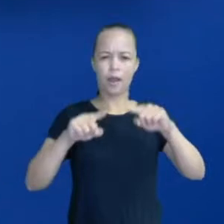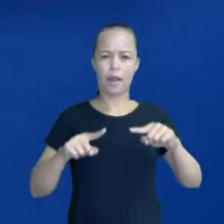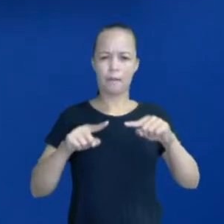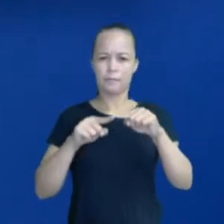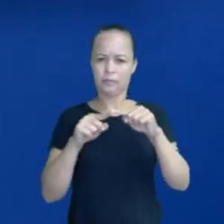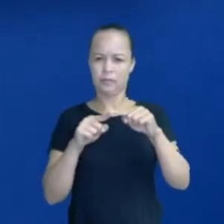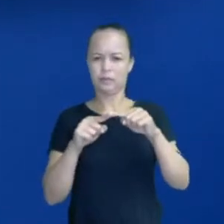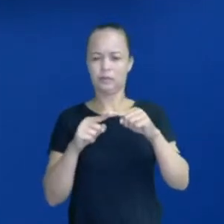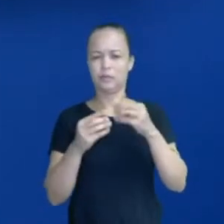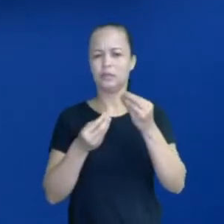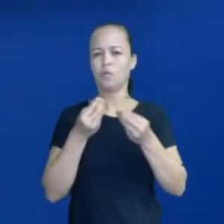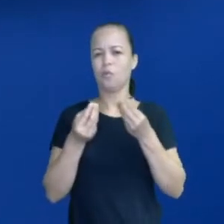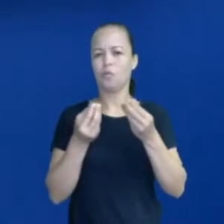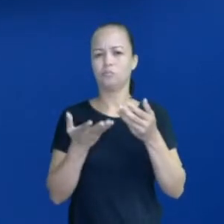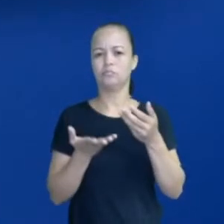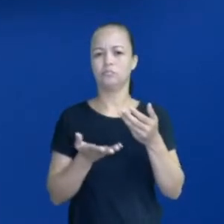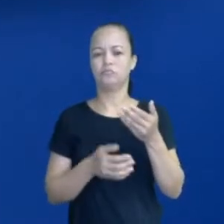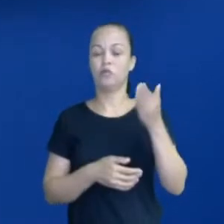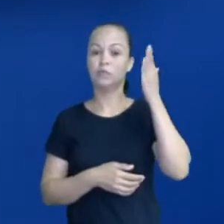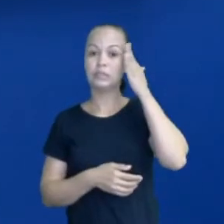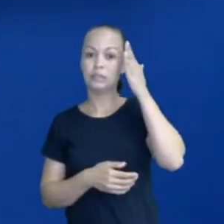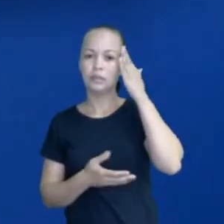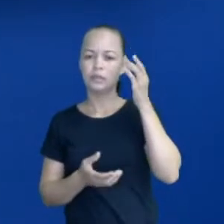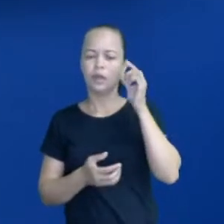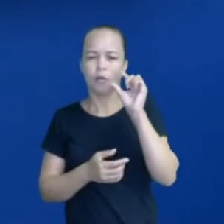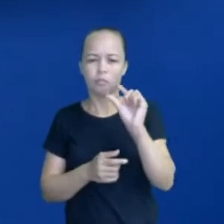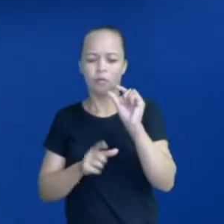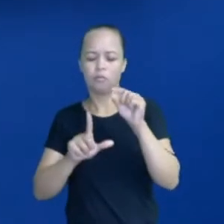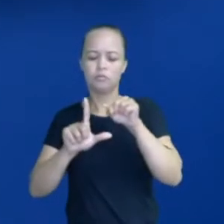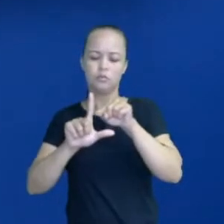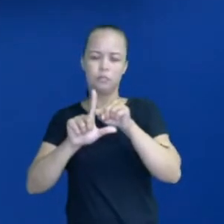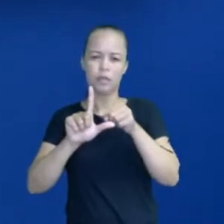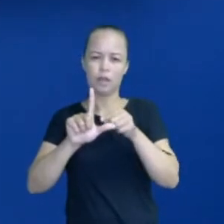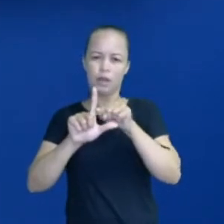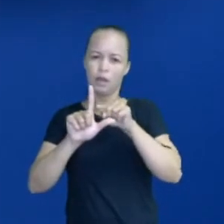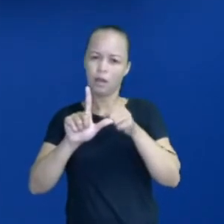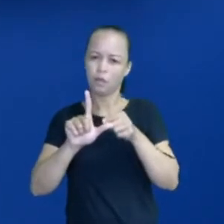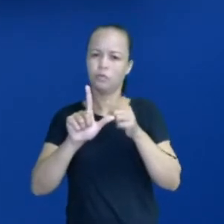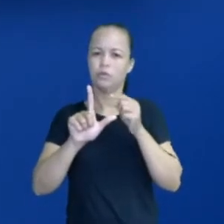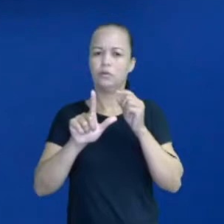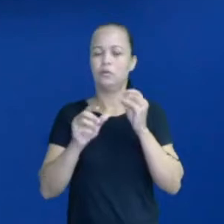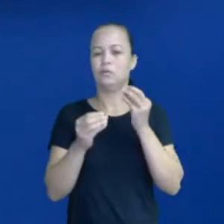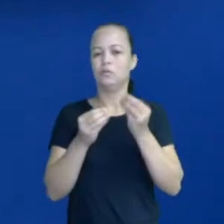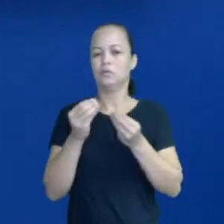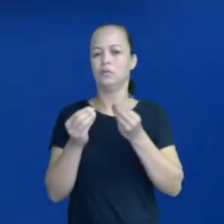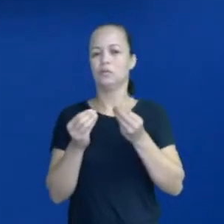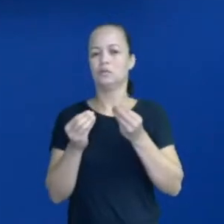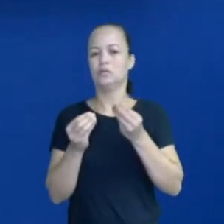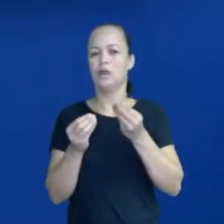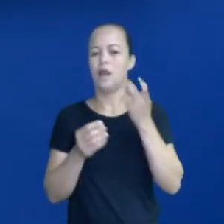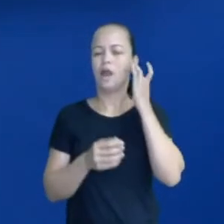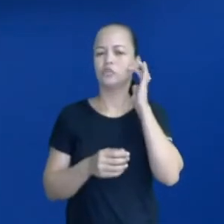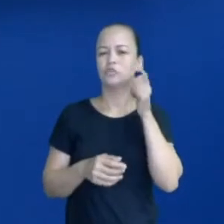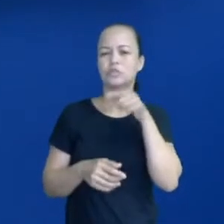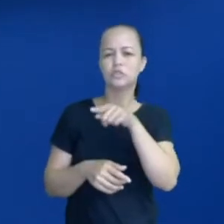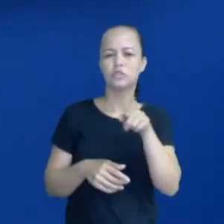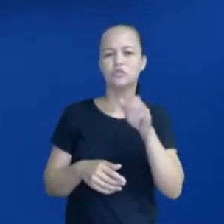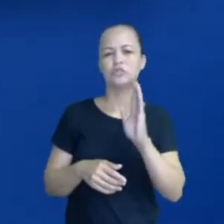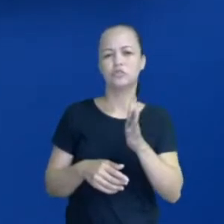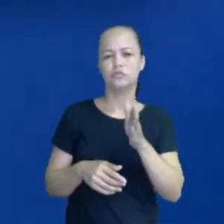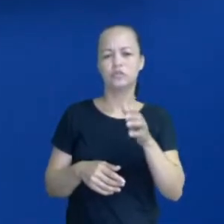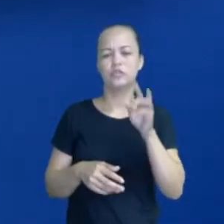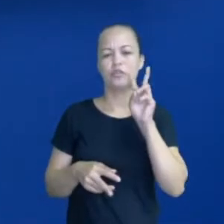pouquinho de ângulos? Né? Vamos voltar a retomar um pouquinho isso que vocês já devem ter trabalhado com o professor de vocês, para que a